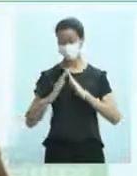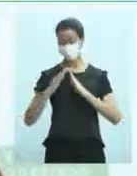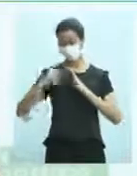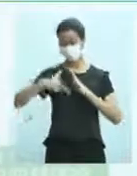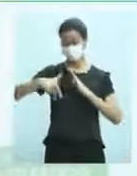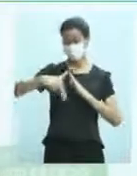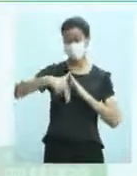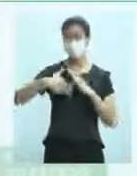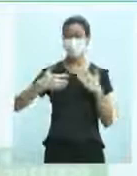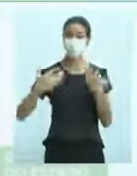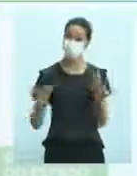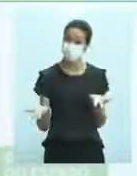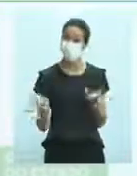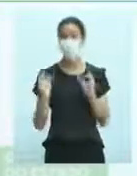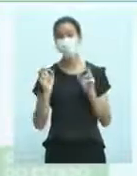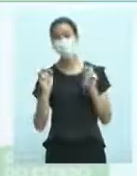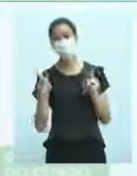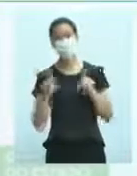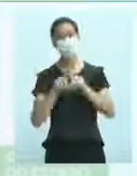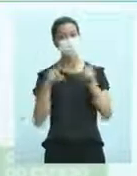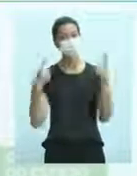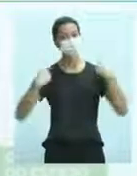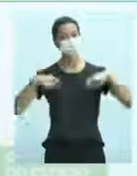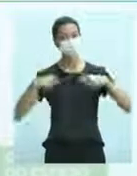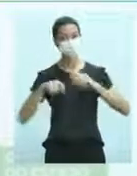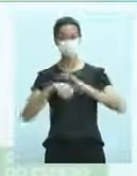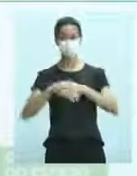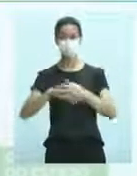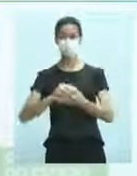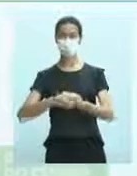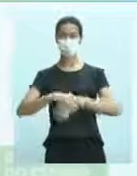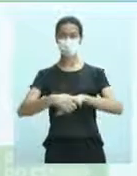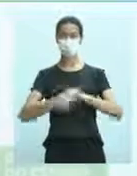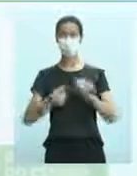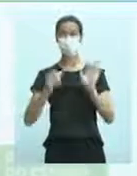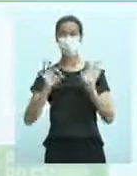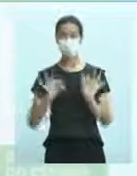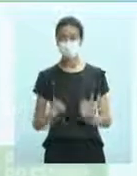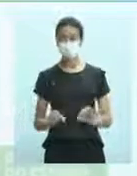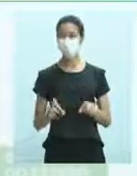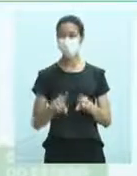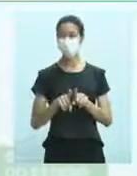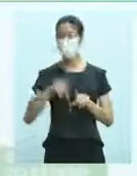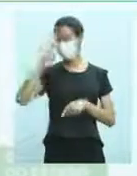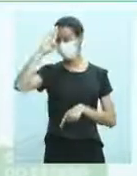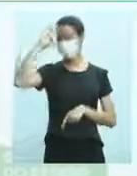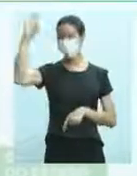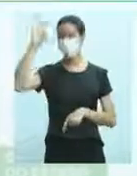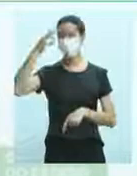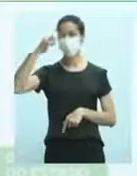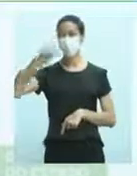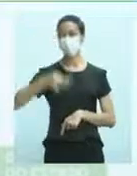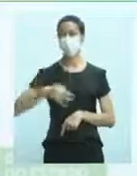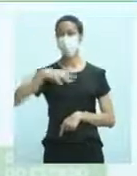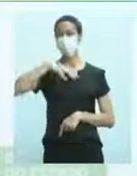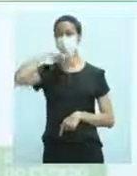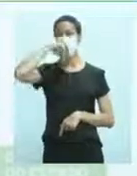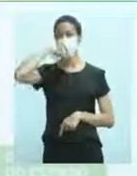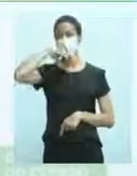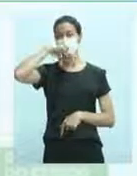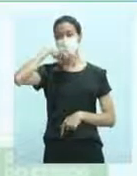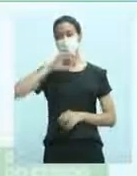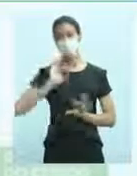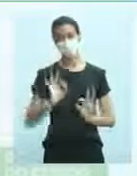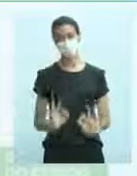mãos é principalmente respiratório no são esses anos doutor